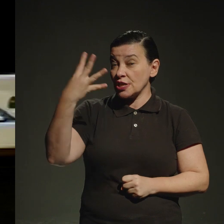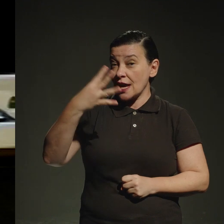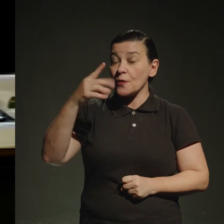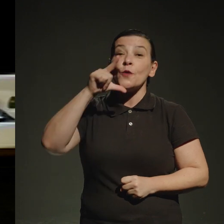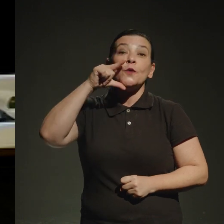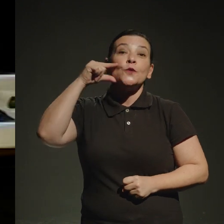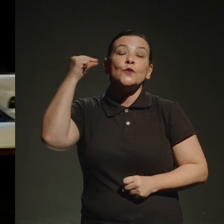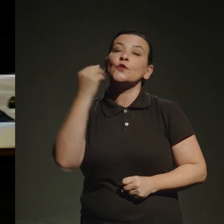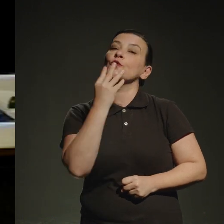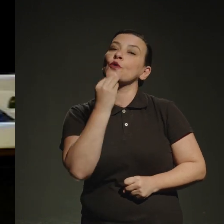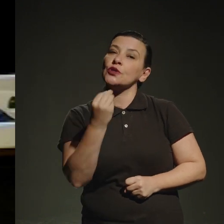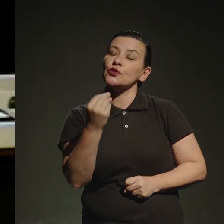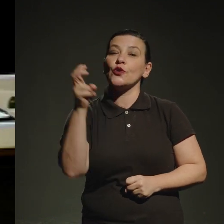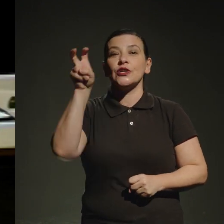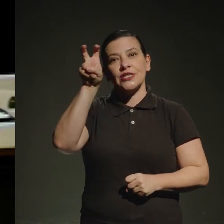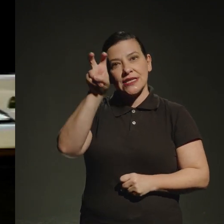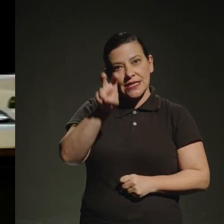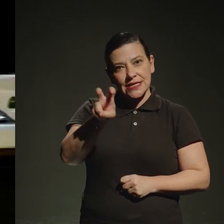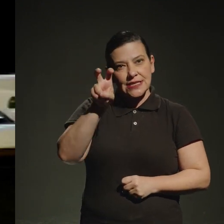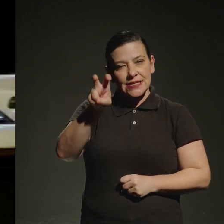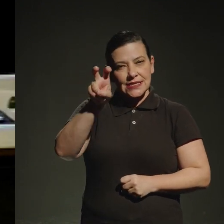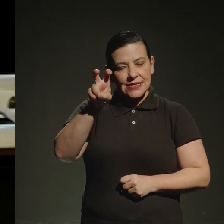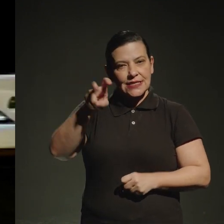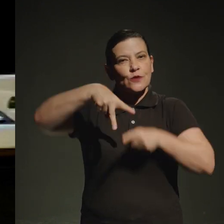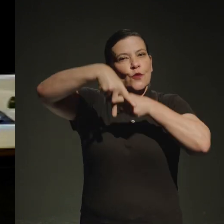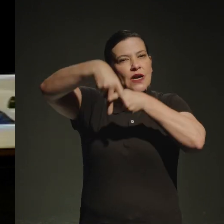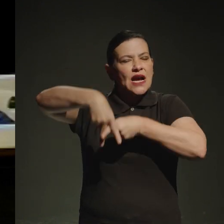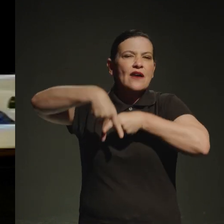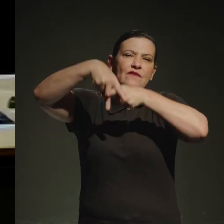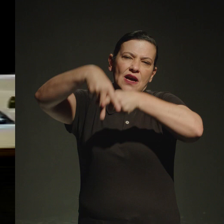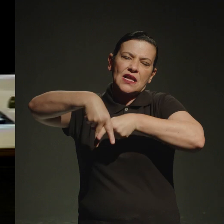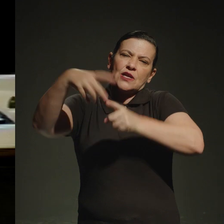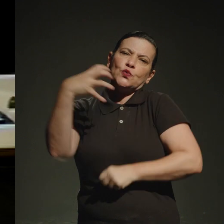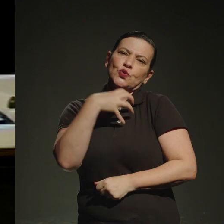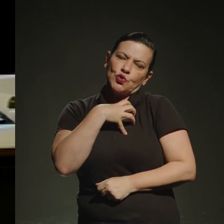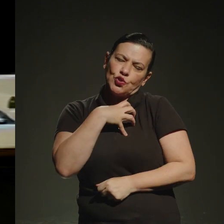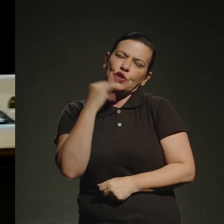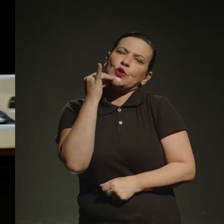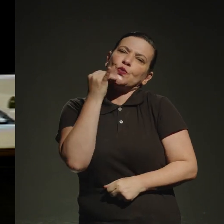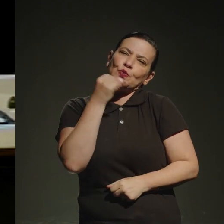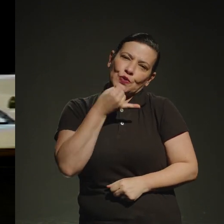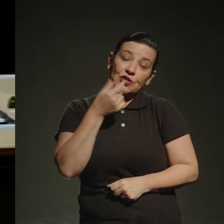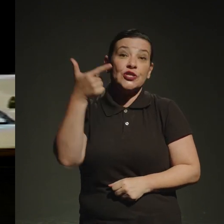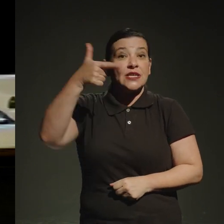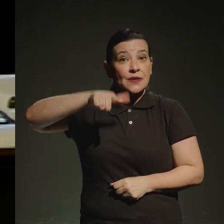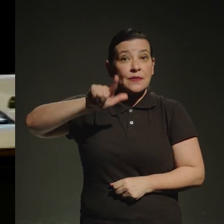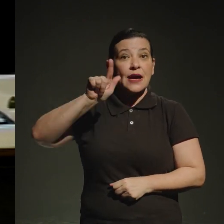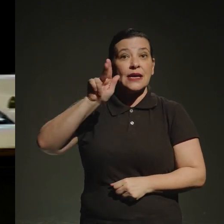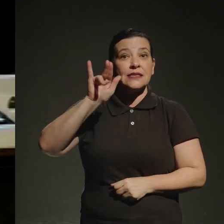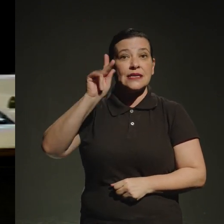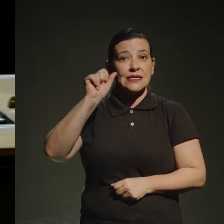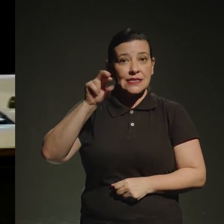Eu dediquei ele à memória da Clarice Lispector, que eu conheci, e que me chamava de Quixote. Ela dizia que eu